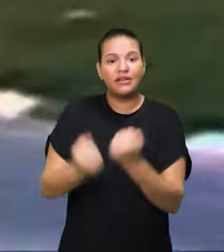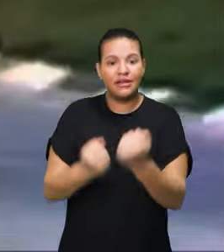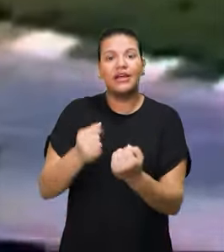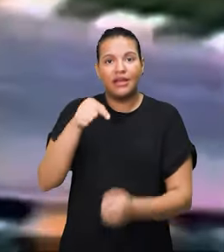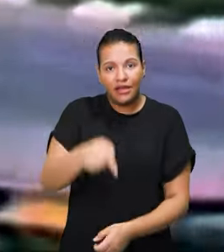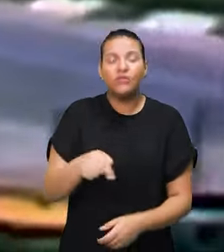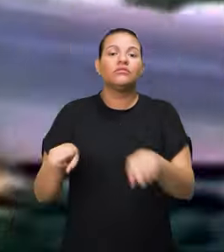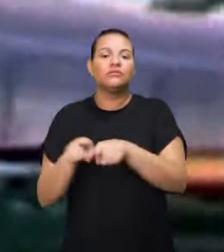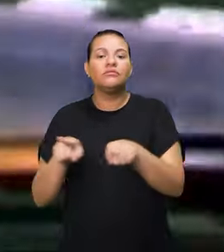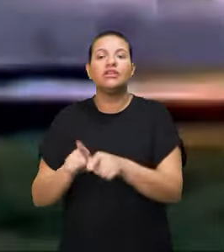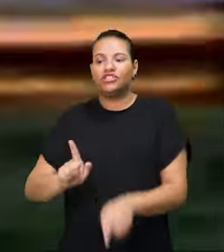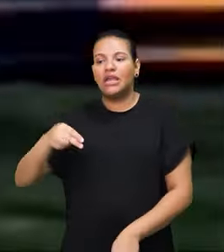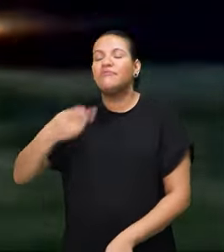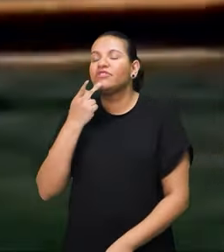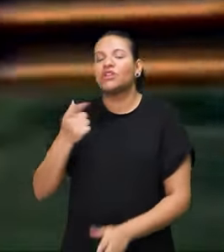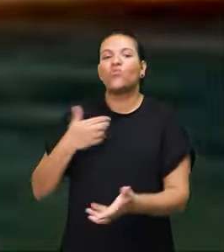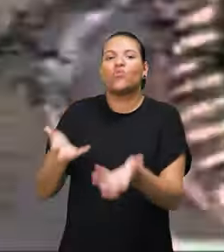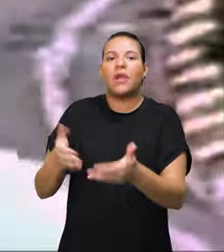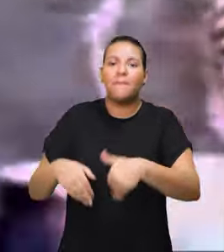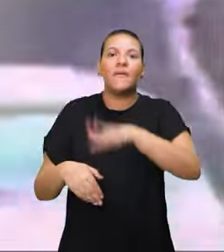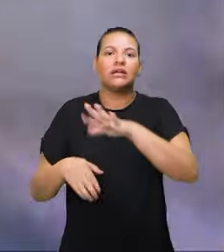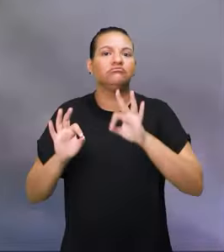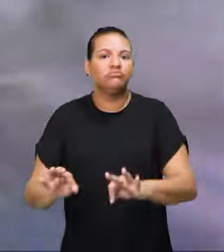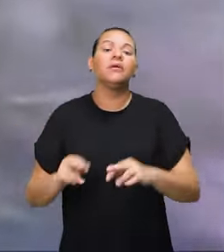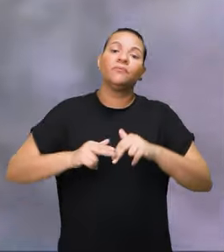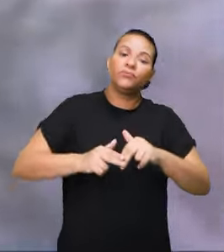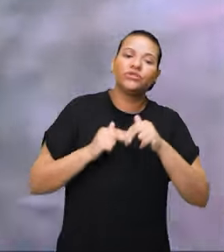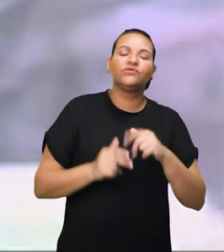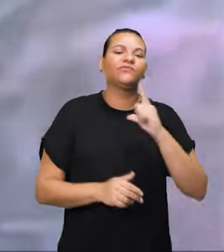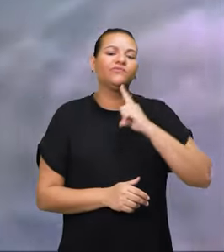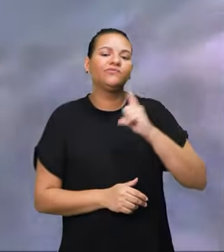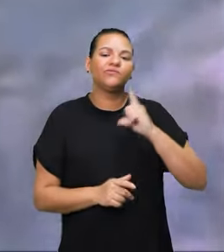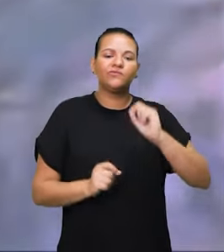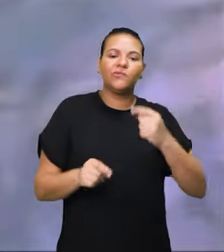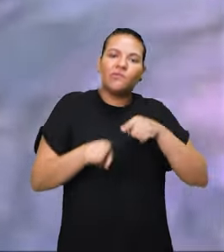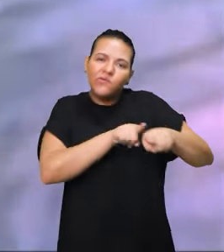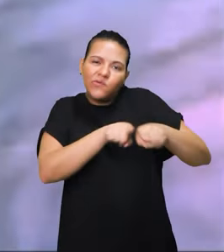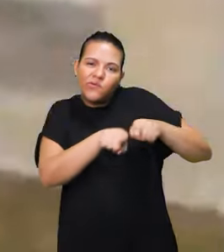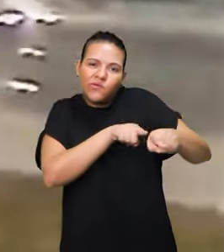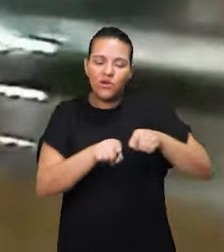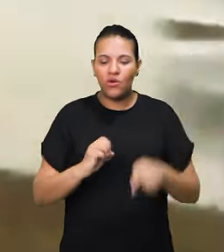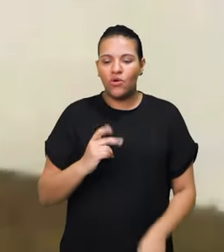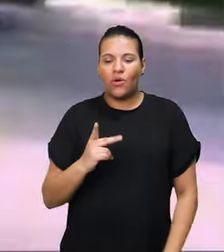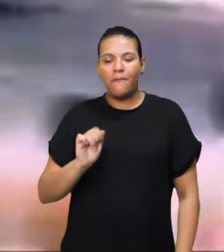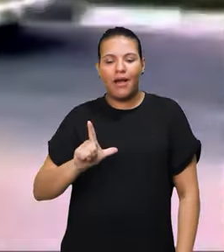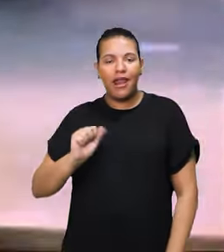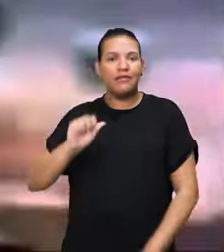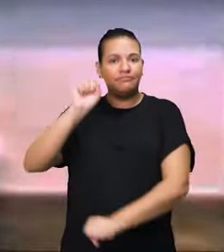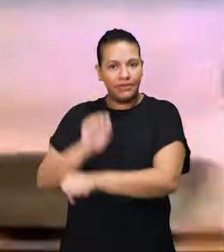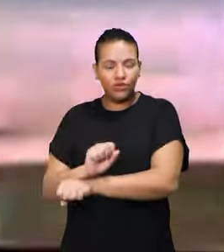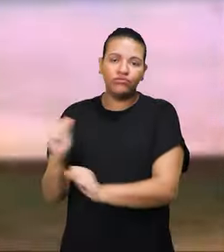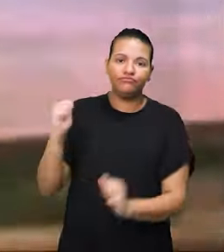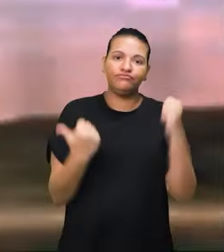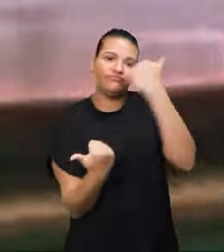corrida a gente quer vender esportividade tal o tempo passou o campeonato foi ganhando notoriedade